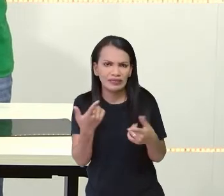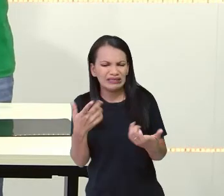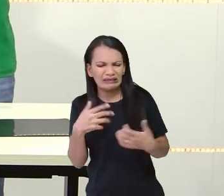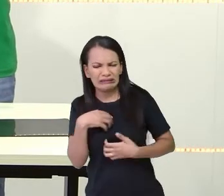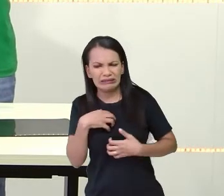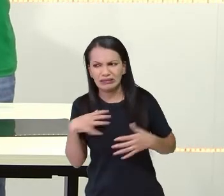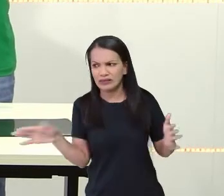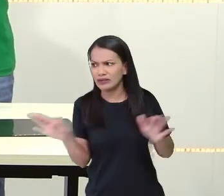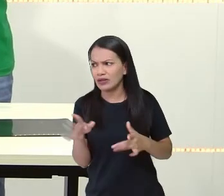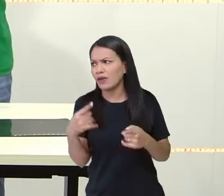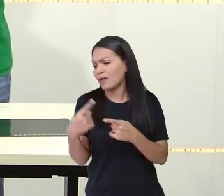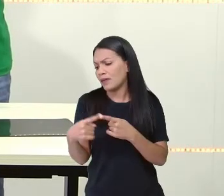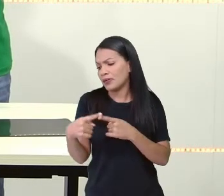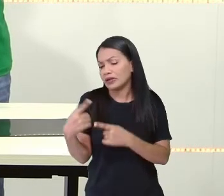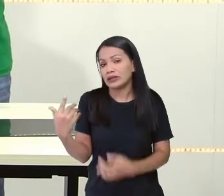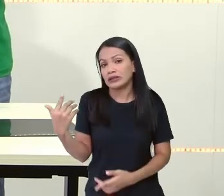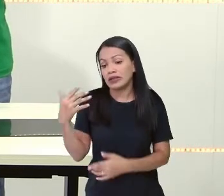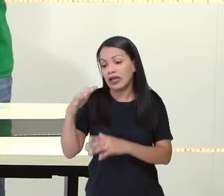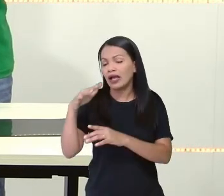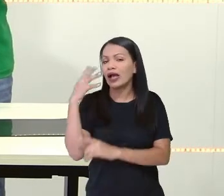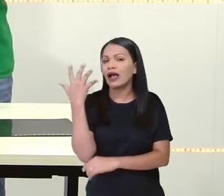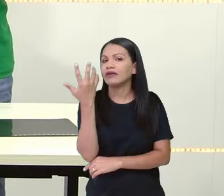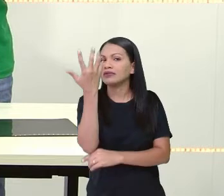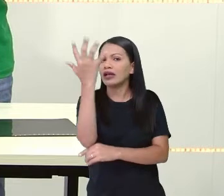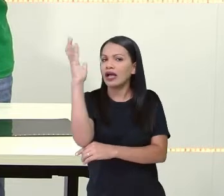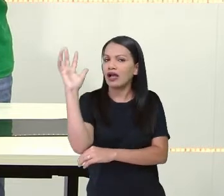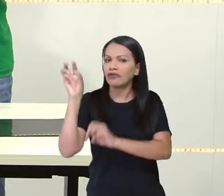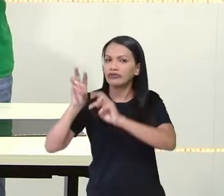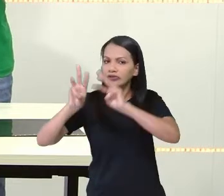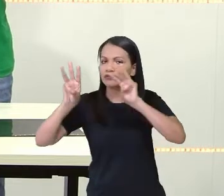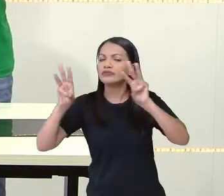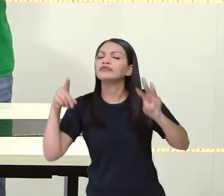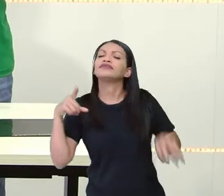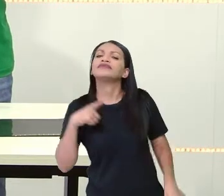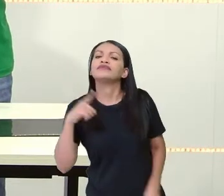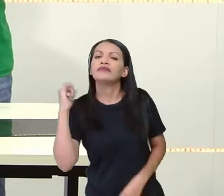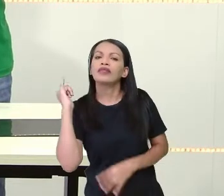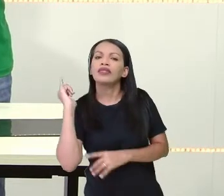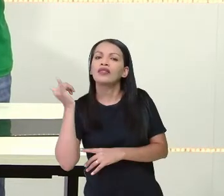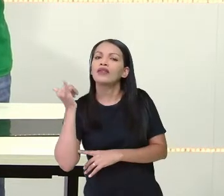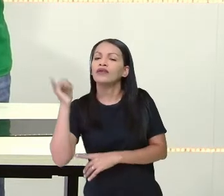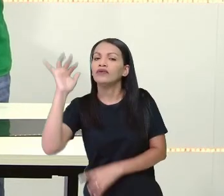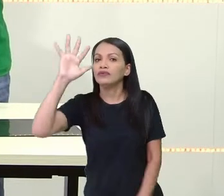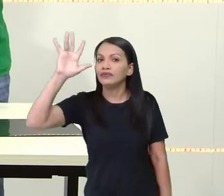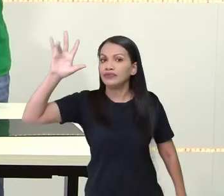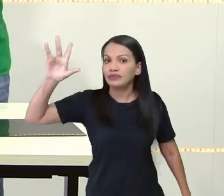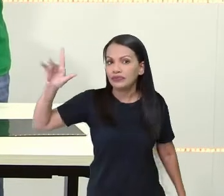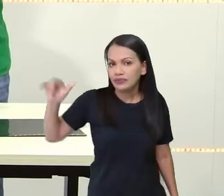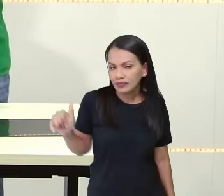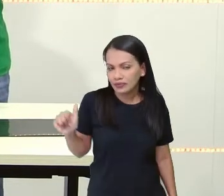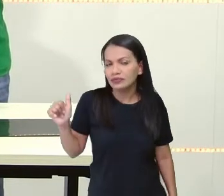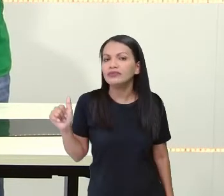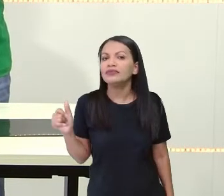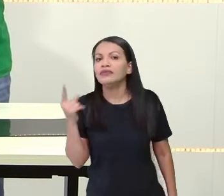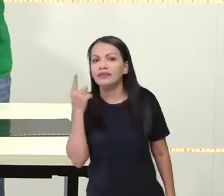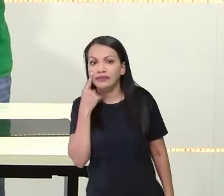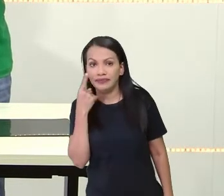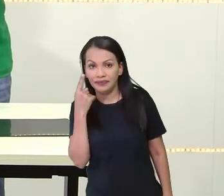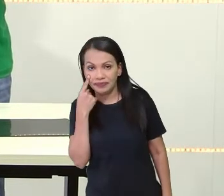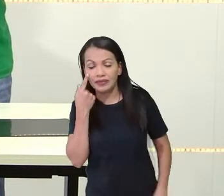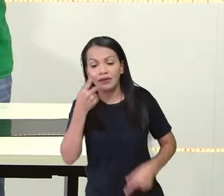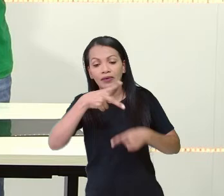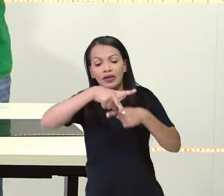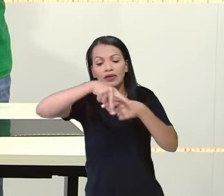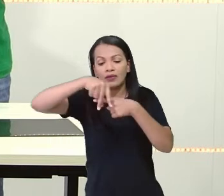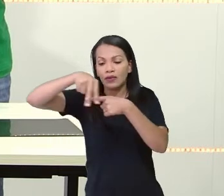na árvore de livros a gente tem esse conto africano, não é? Sendo contado através do cordel.